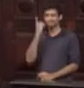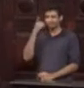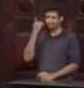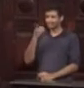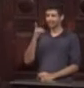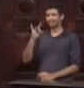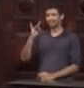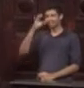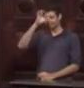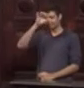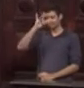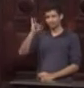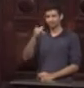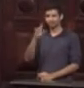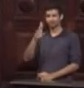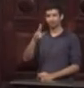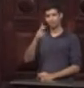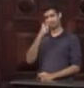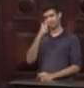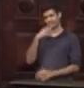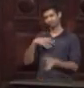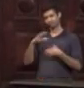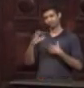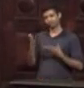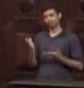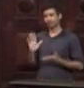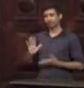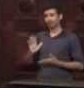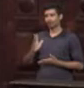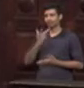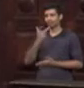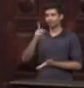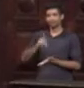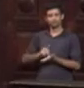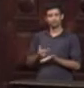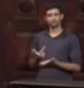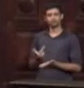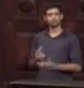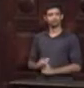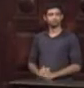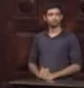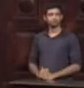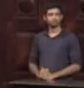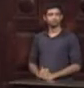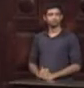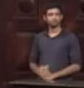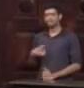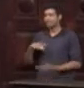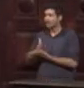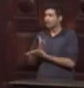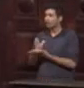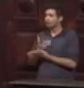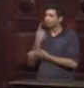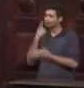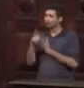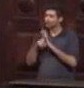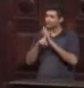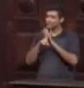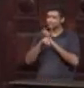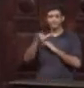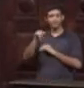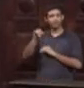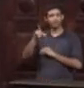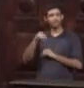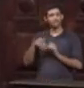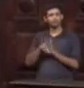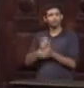parece incompreensível. Sinceramente, em muitas realidades que estivessem examinando o caso do Rio de Janeiro